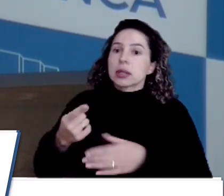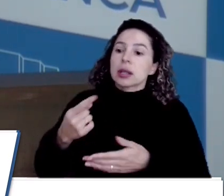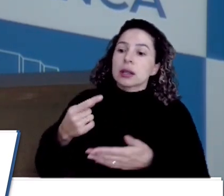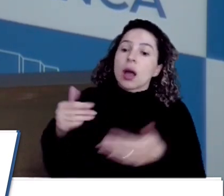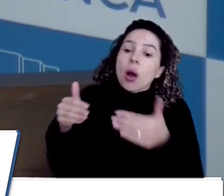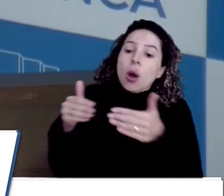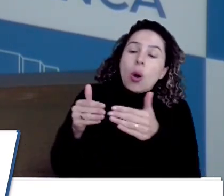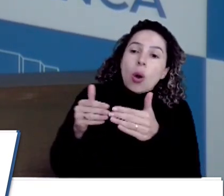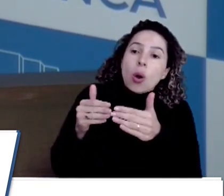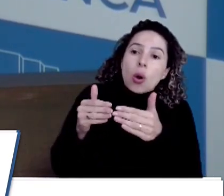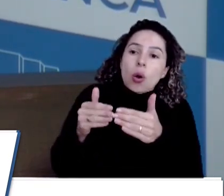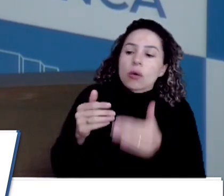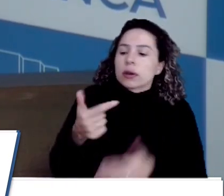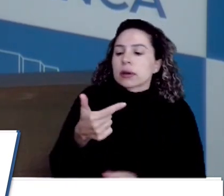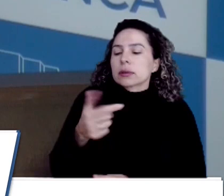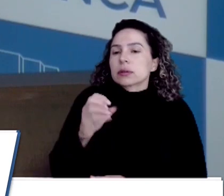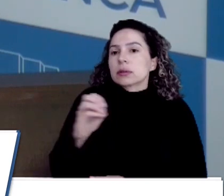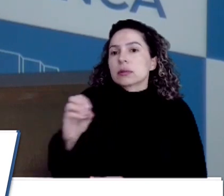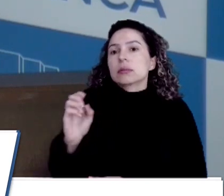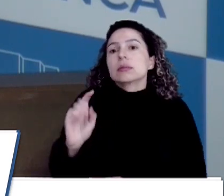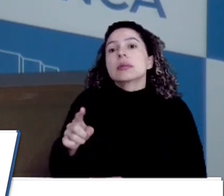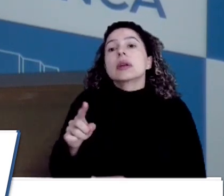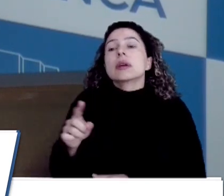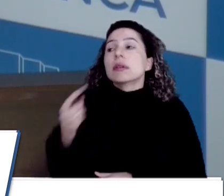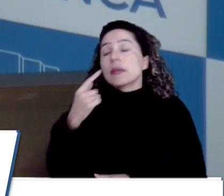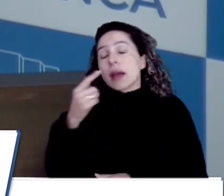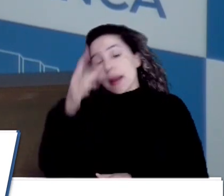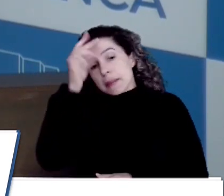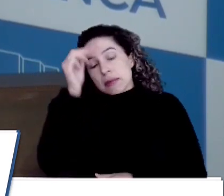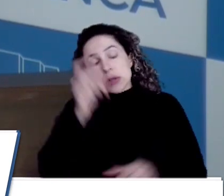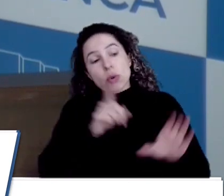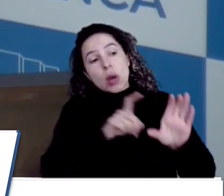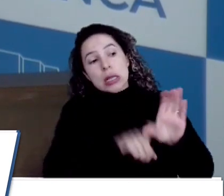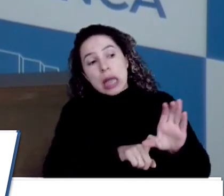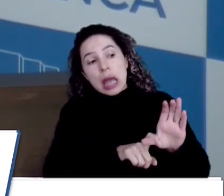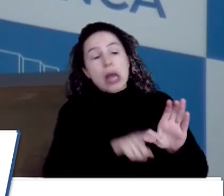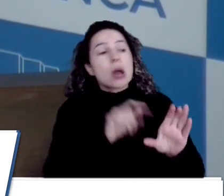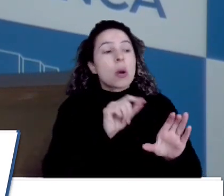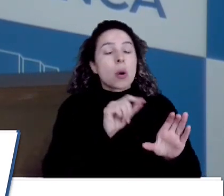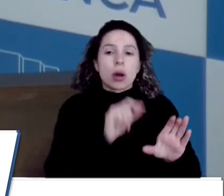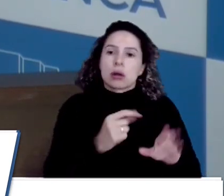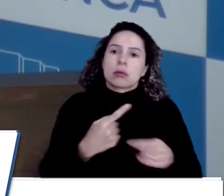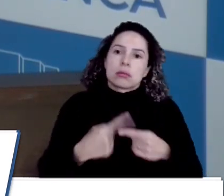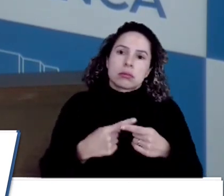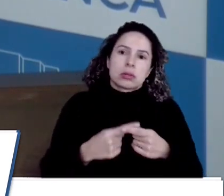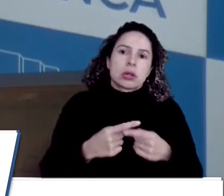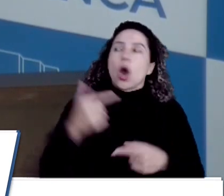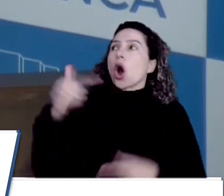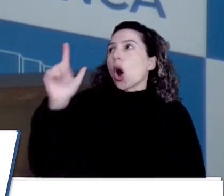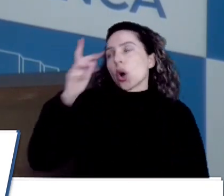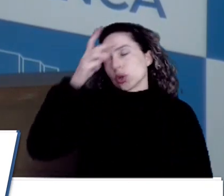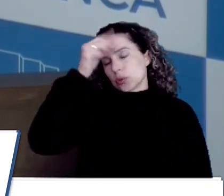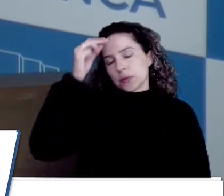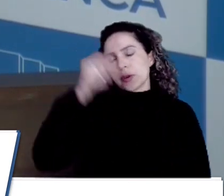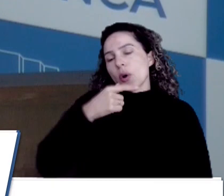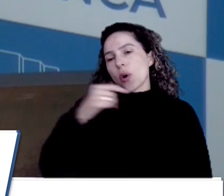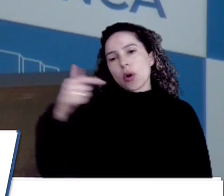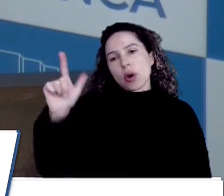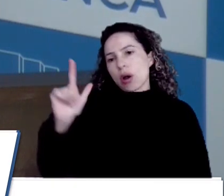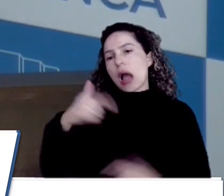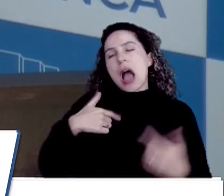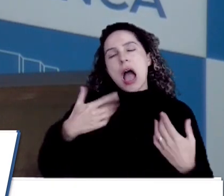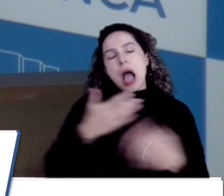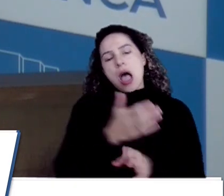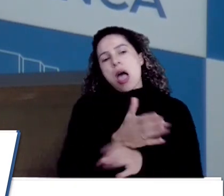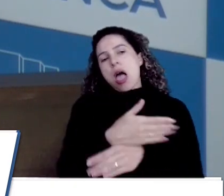desses 200 mil e o que a prefeitura deve para eles. Por quê? Não é porque era outro prefeito que vai deixar o